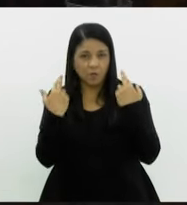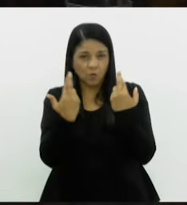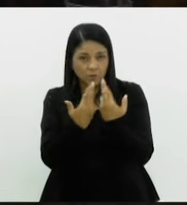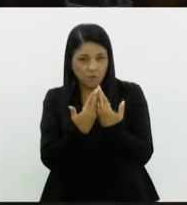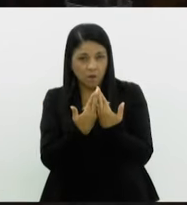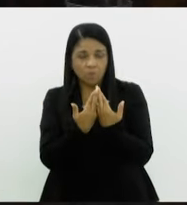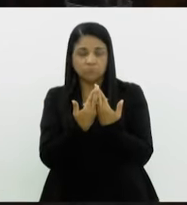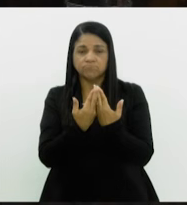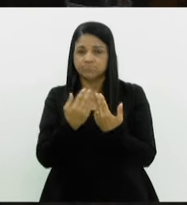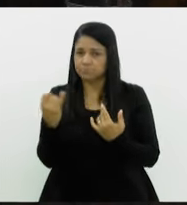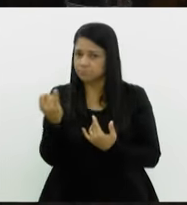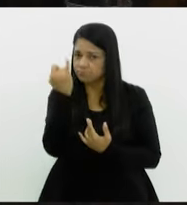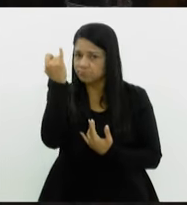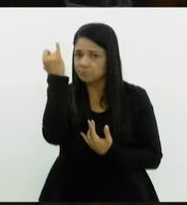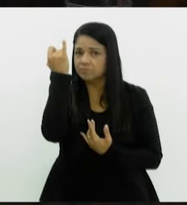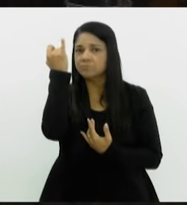e